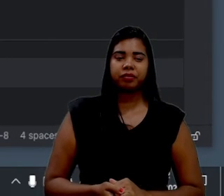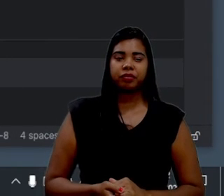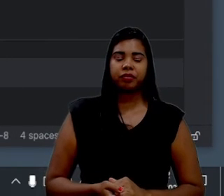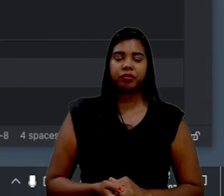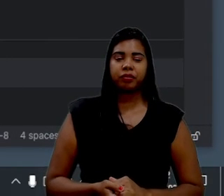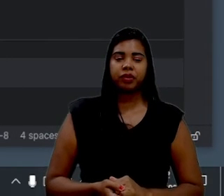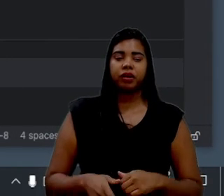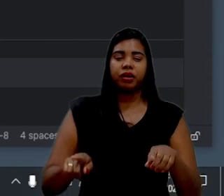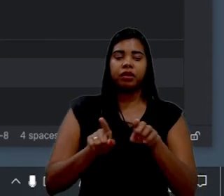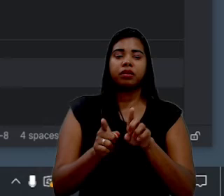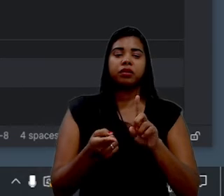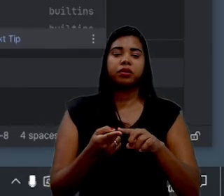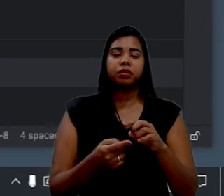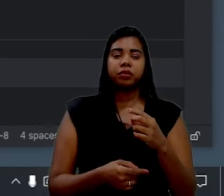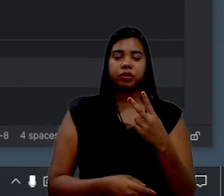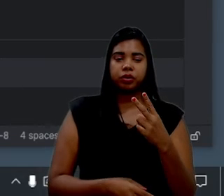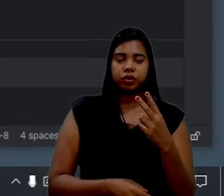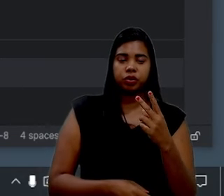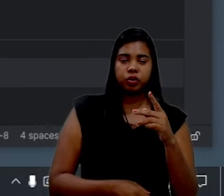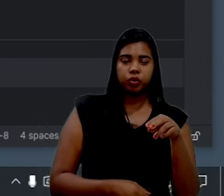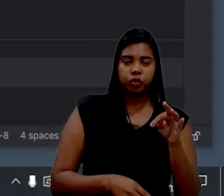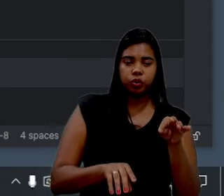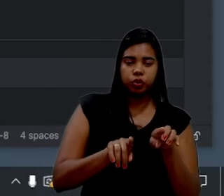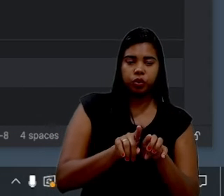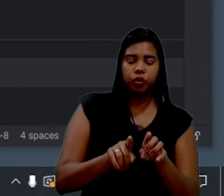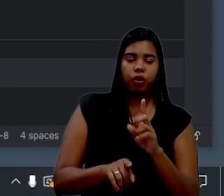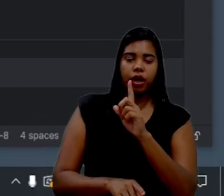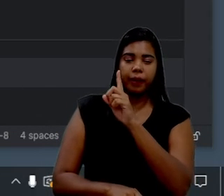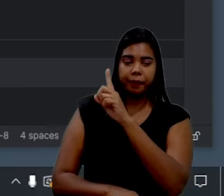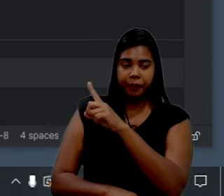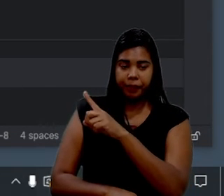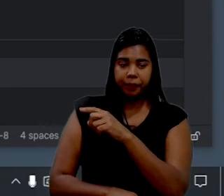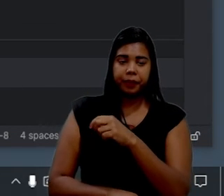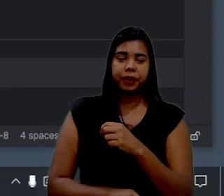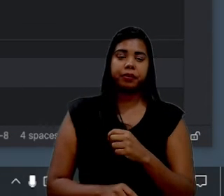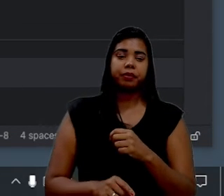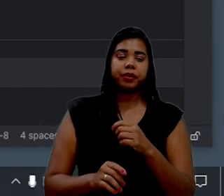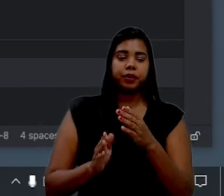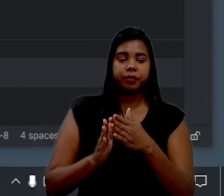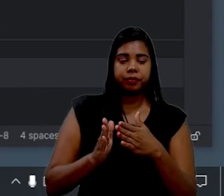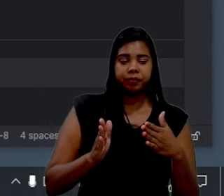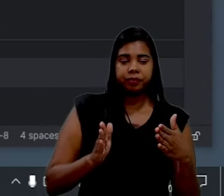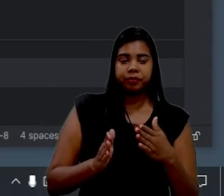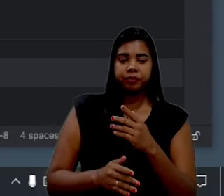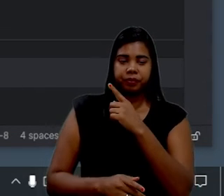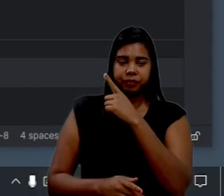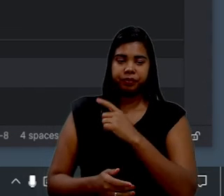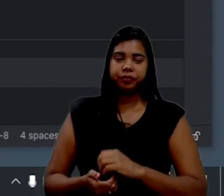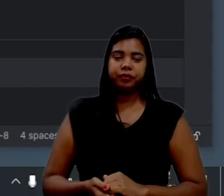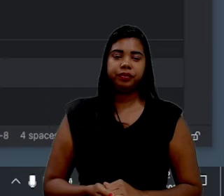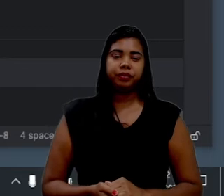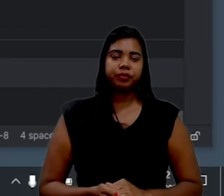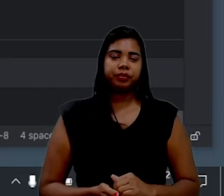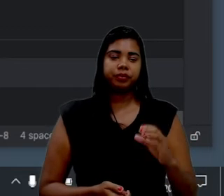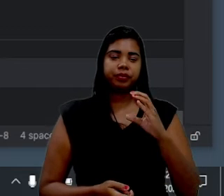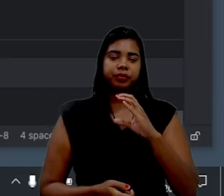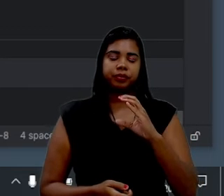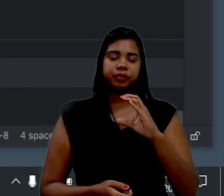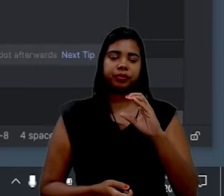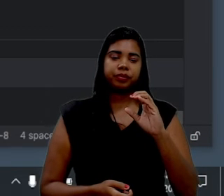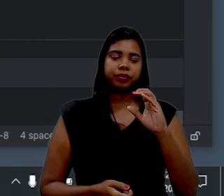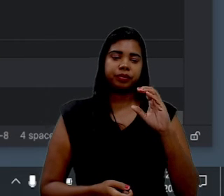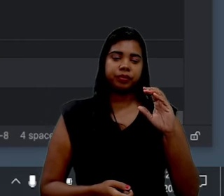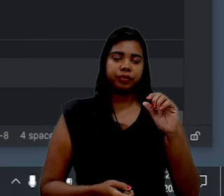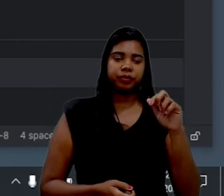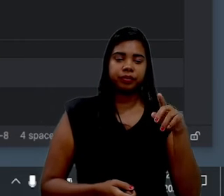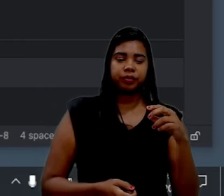né, Django, dois pontos, né, a criação dessa classe. Então aqui vamos criar dentro dela uma subclasse,